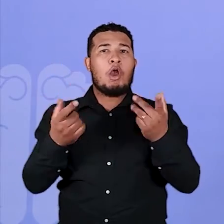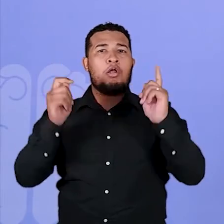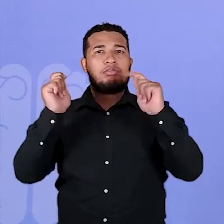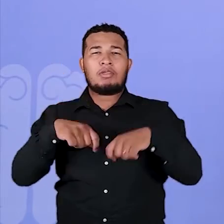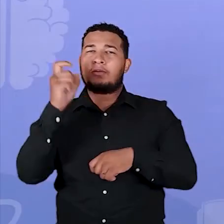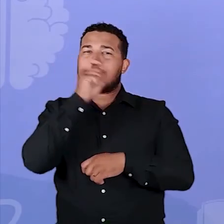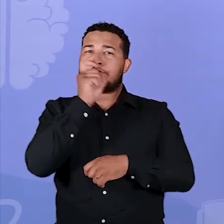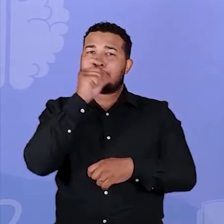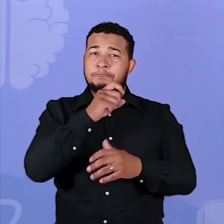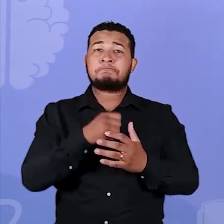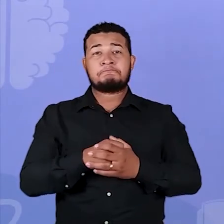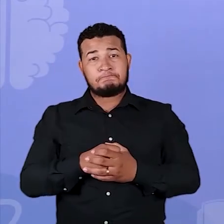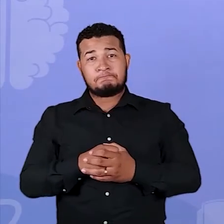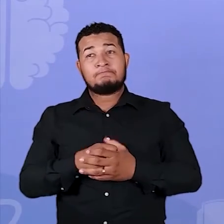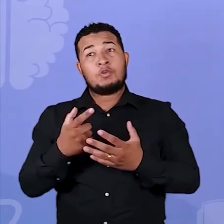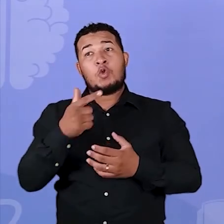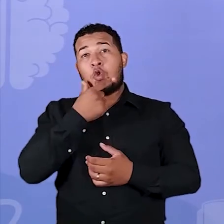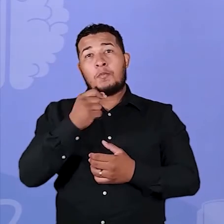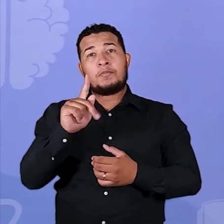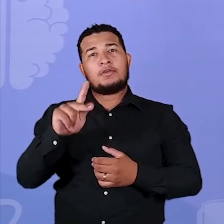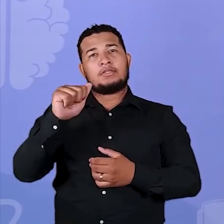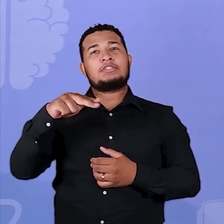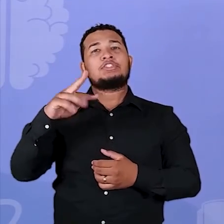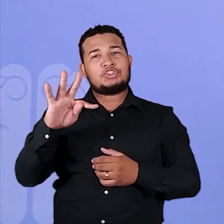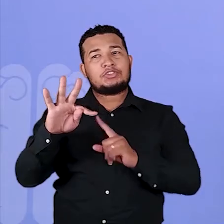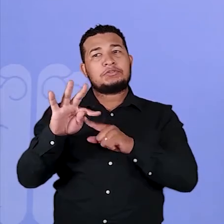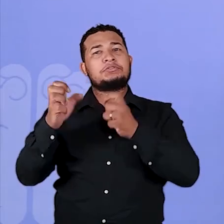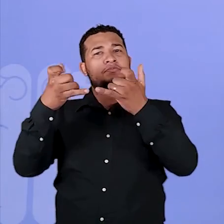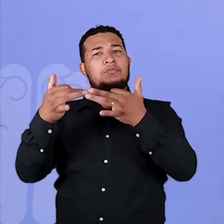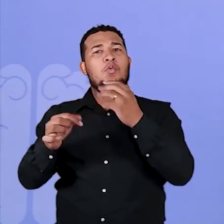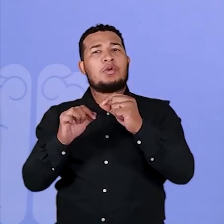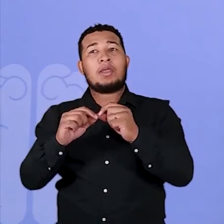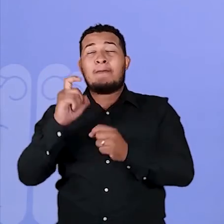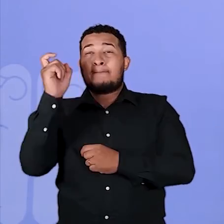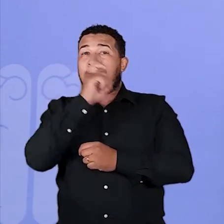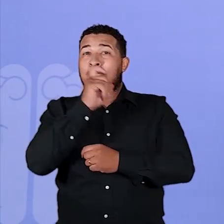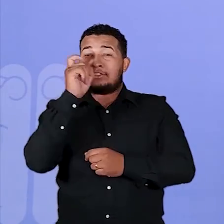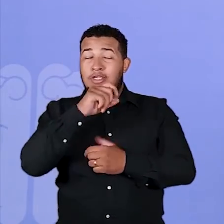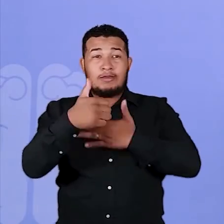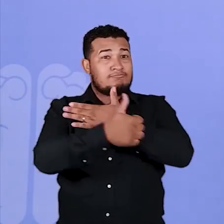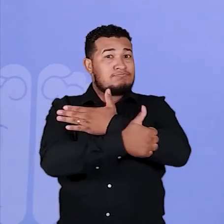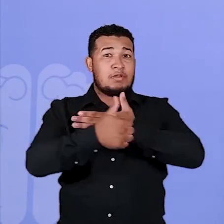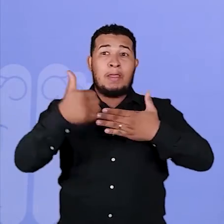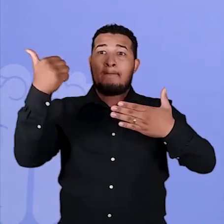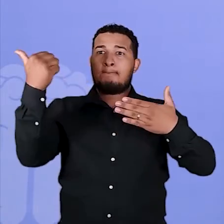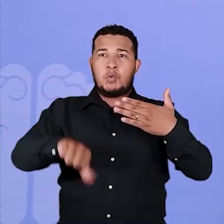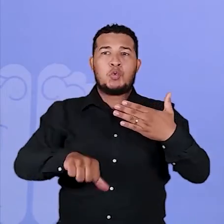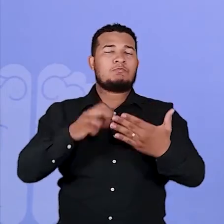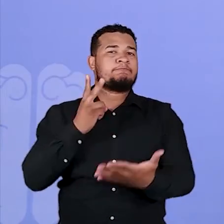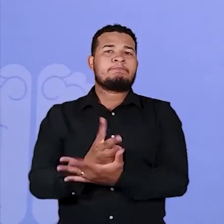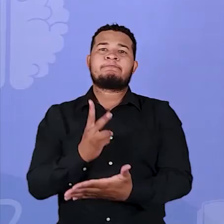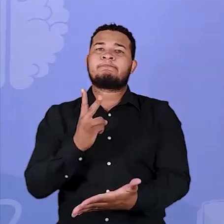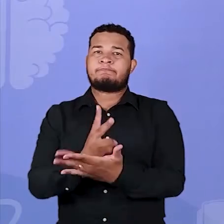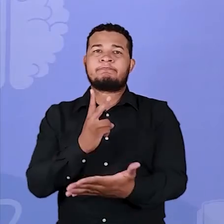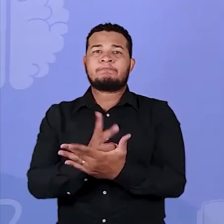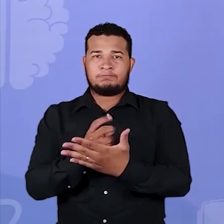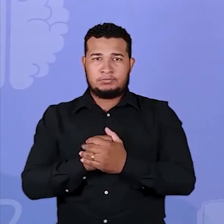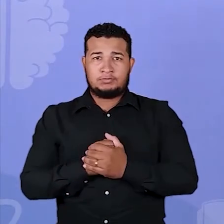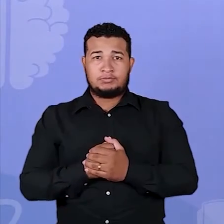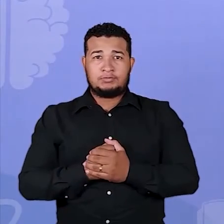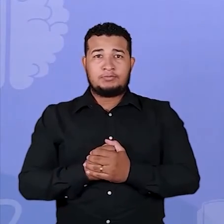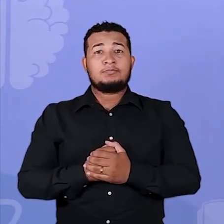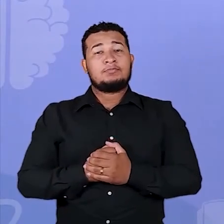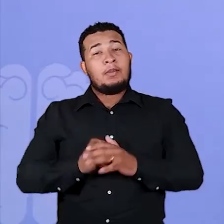autorizado a mentir? O Kant vai defender a ideia de que mentir é imoral e é imoral sempre. Por